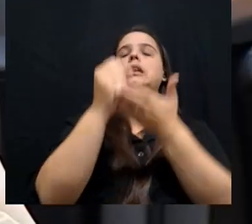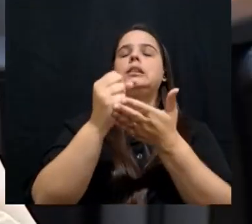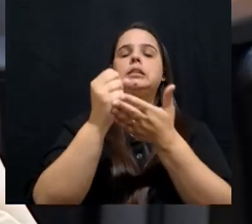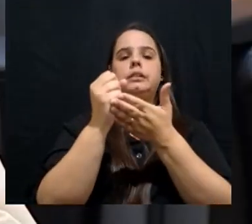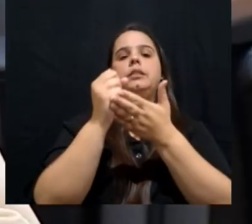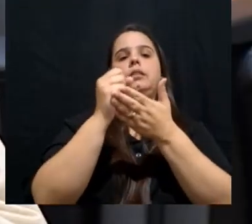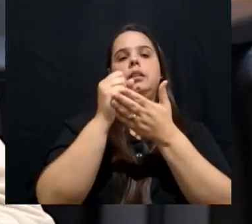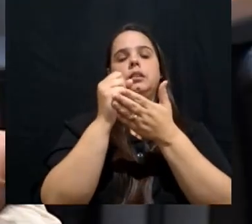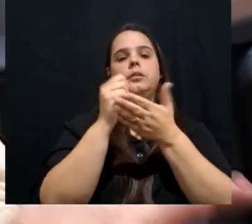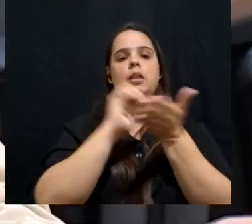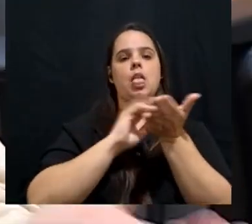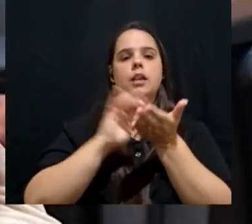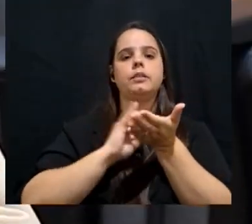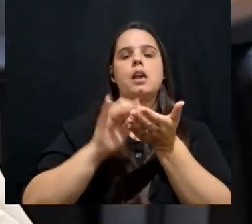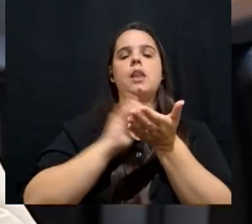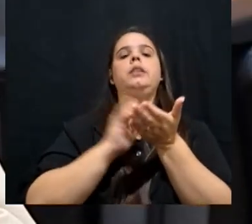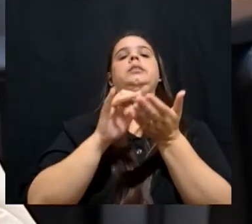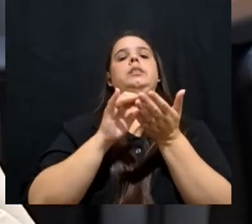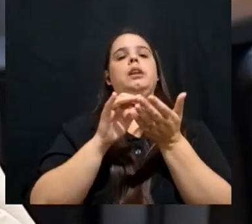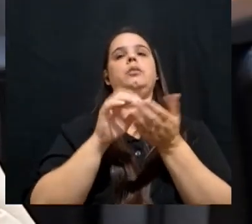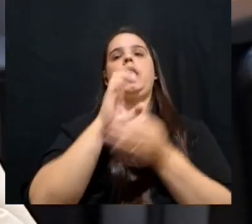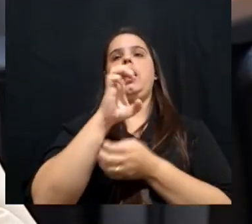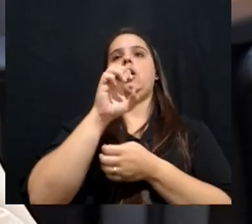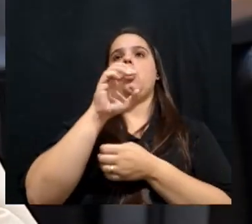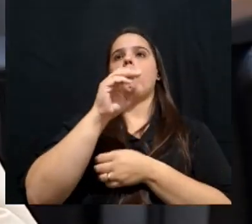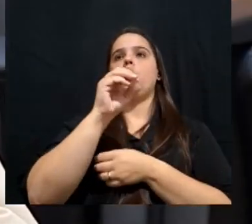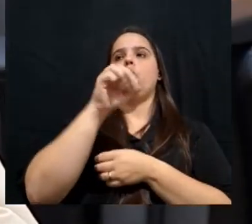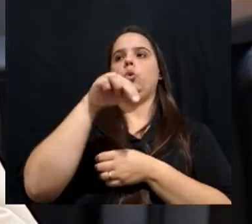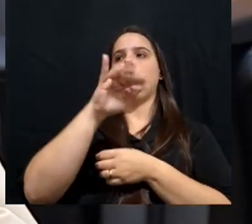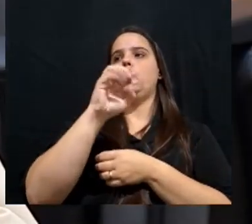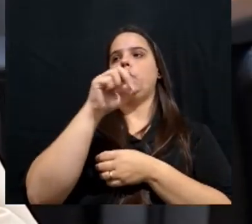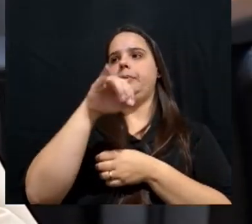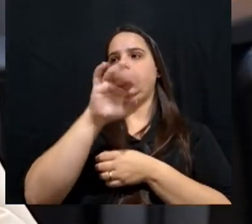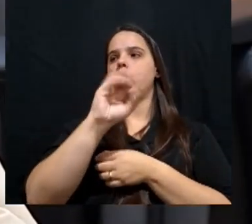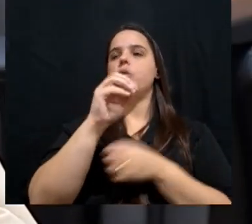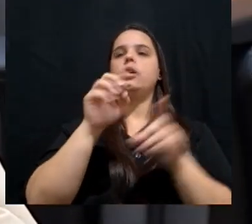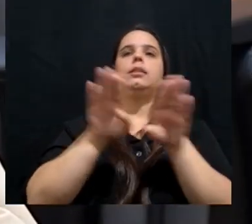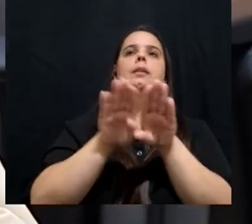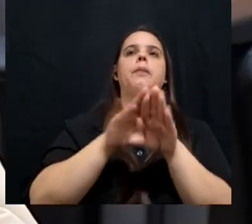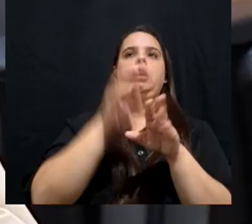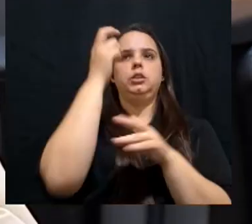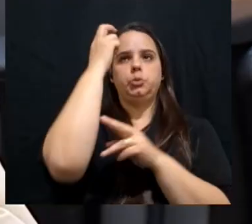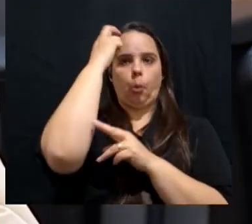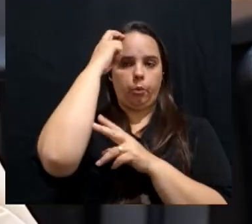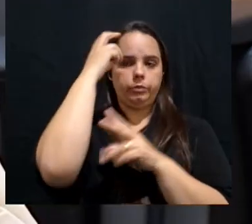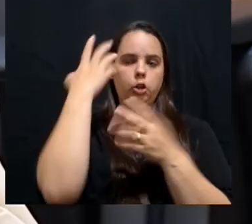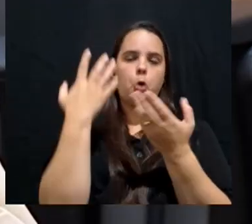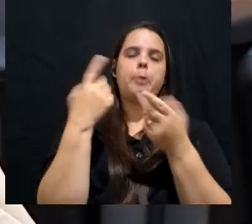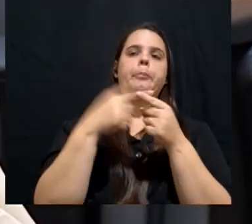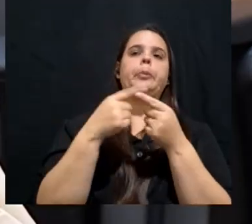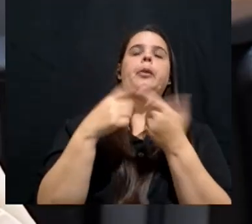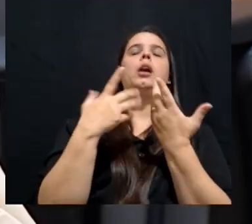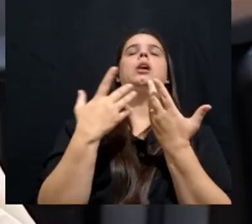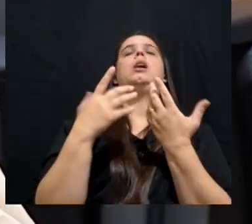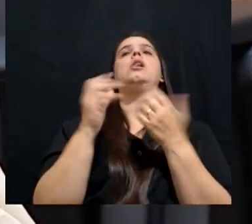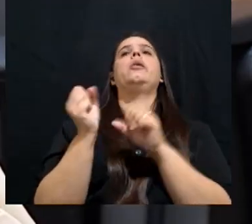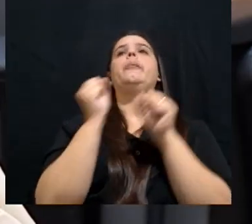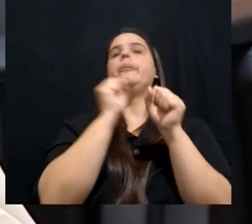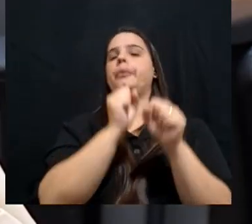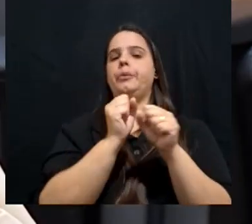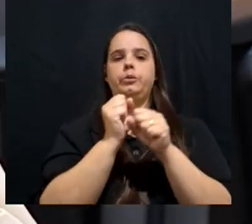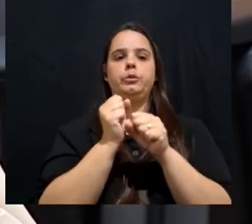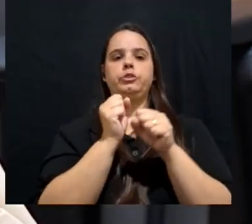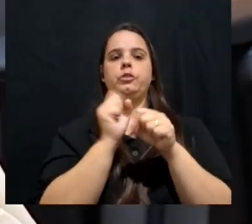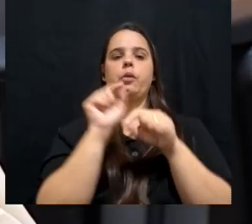Desenvolvimento Econômico, em parceria com a Secretaria de Cultura, né? A nossa emenda, ela pôde fomentar o desenvolvimento